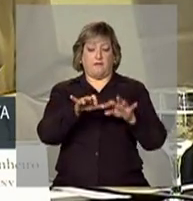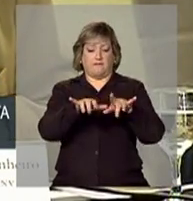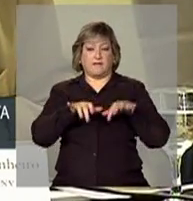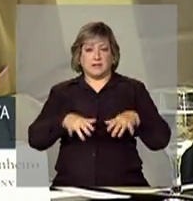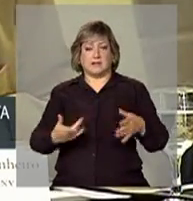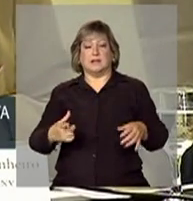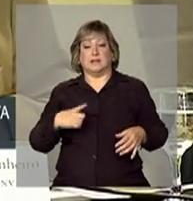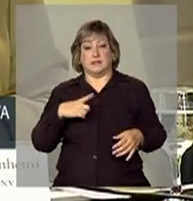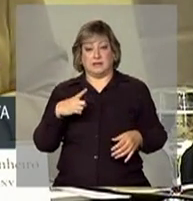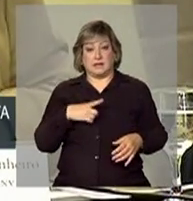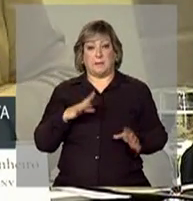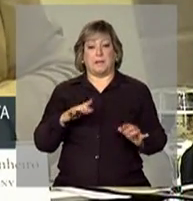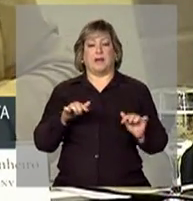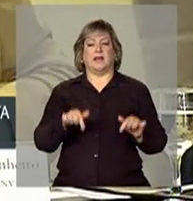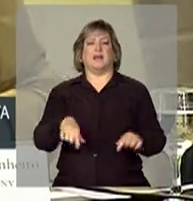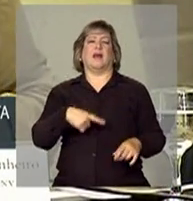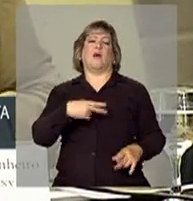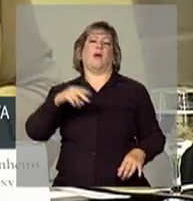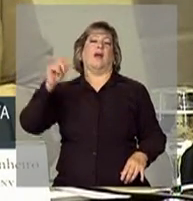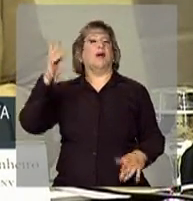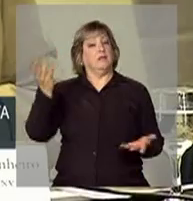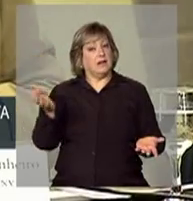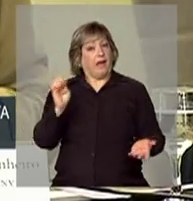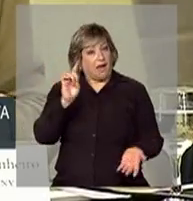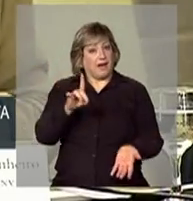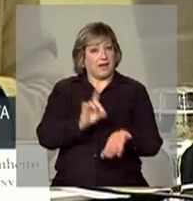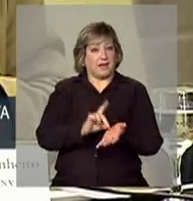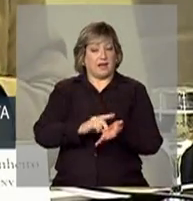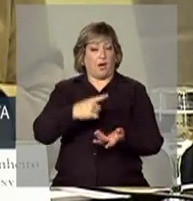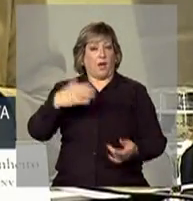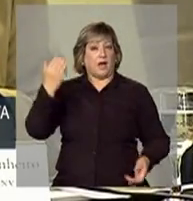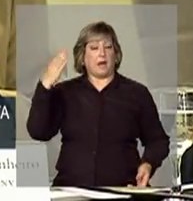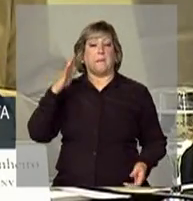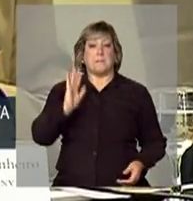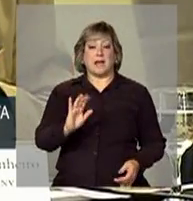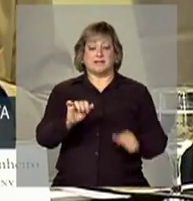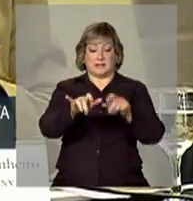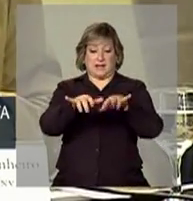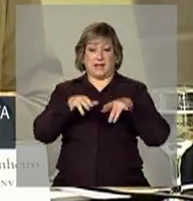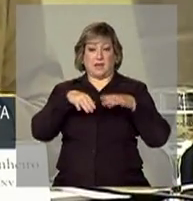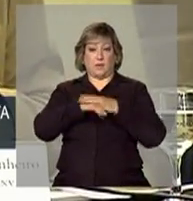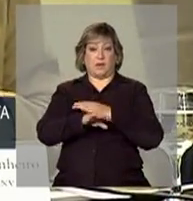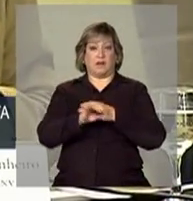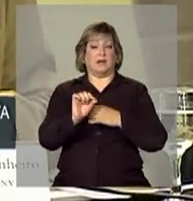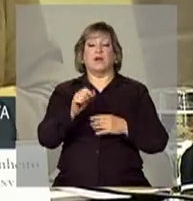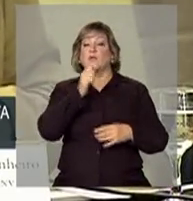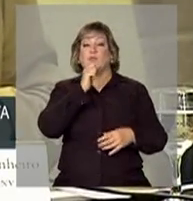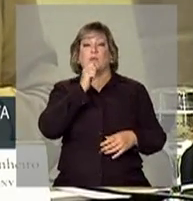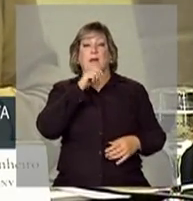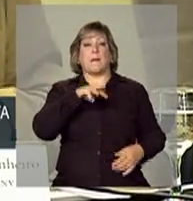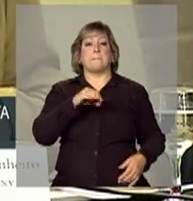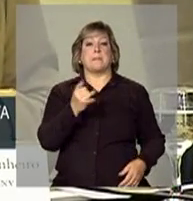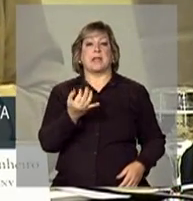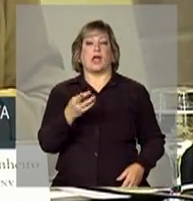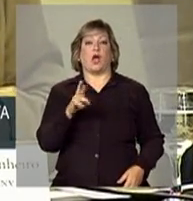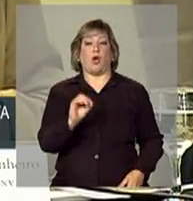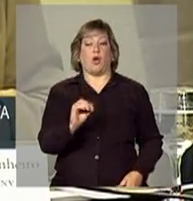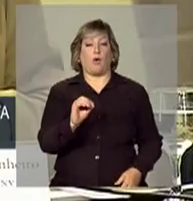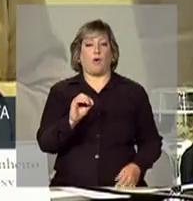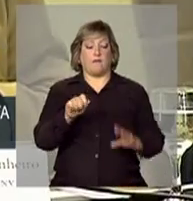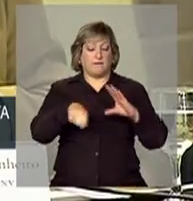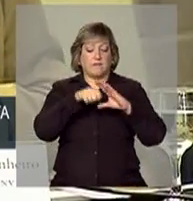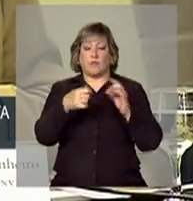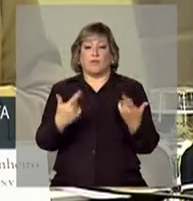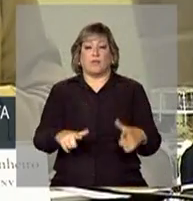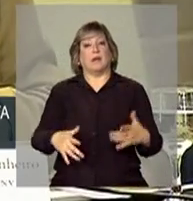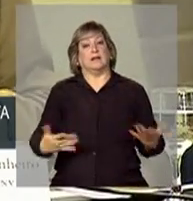incauto comentário diz, mas isso é coisa antiga. É coisa antiga, mas acontece que o Arquivo Nacional não microfilmou como devia ter microfilmado, então só